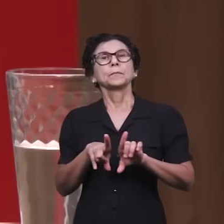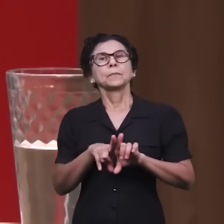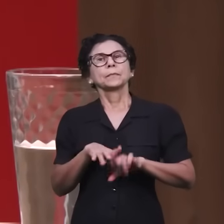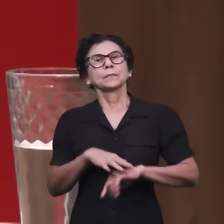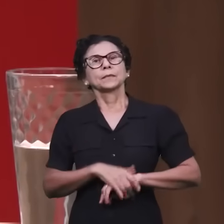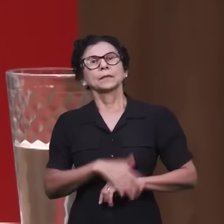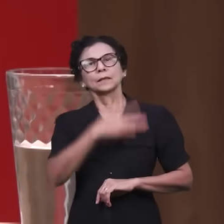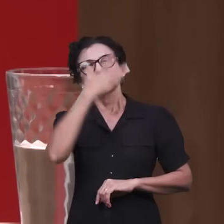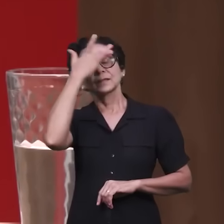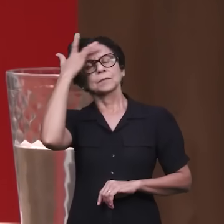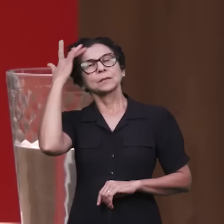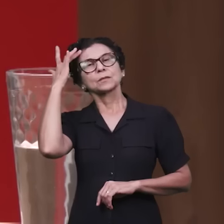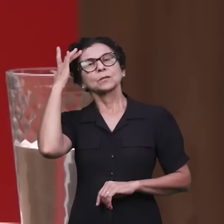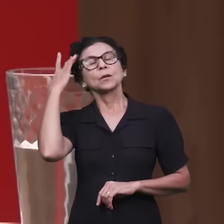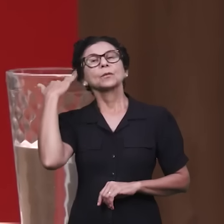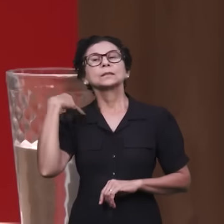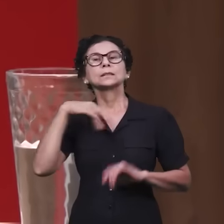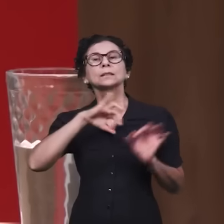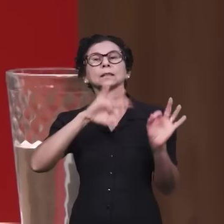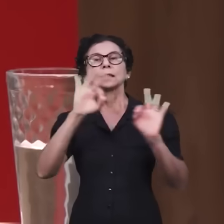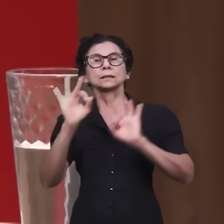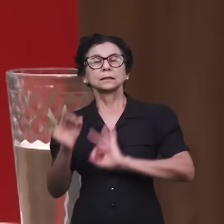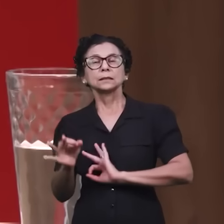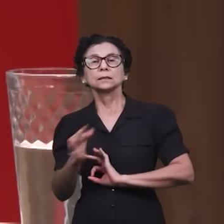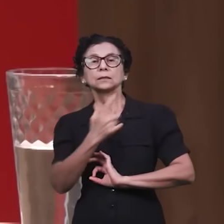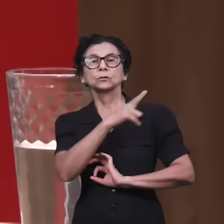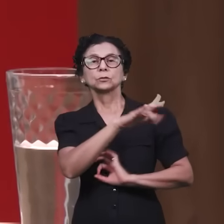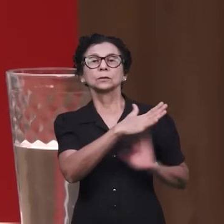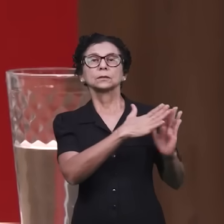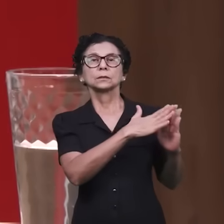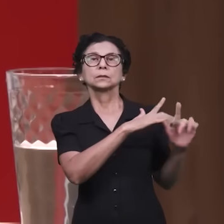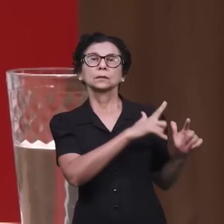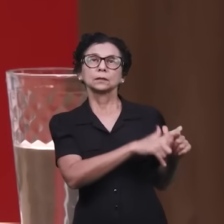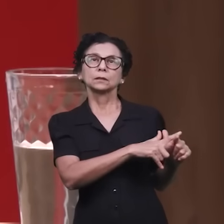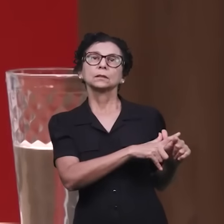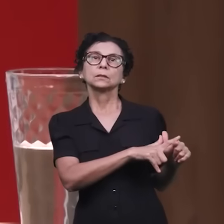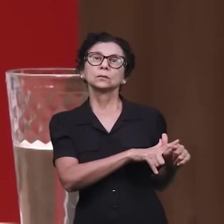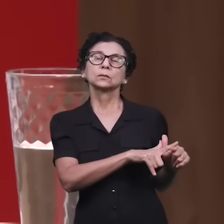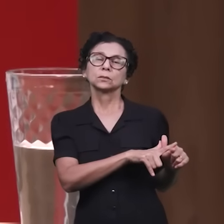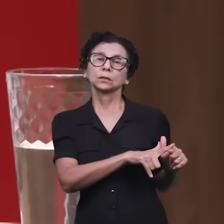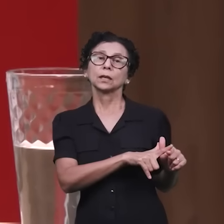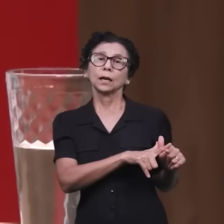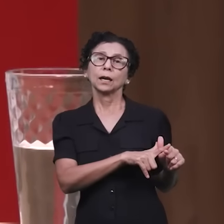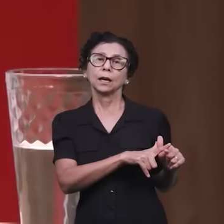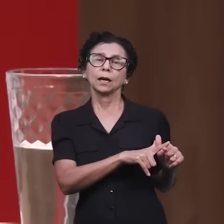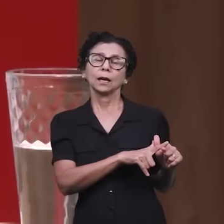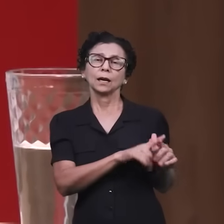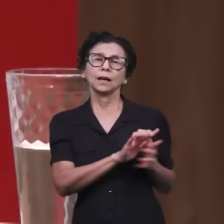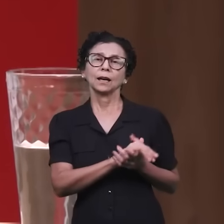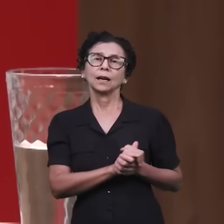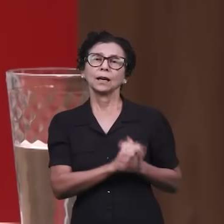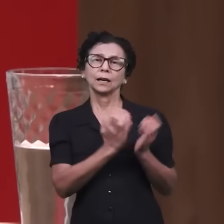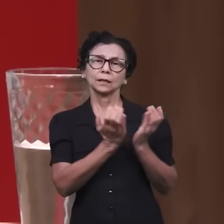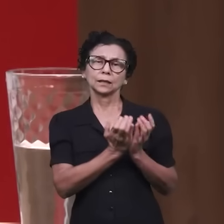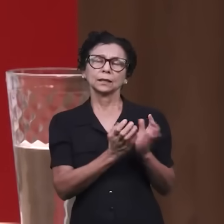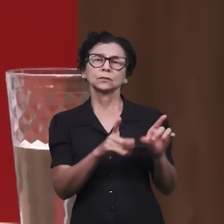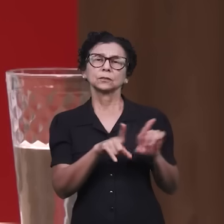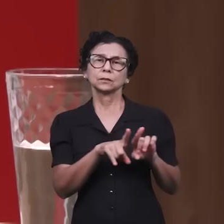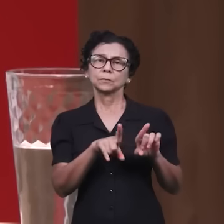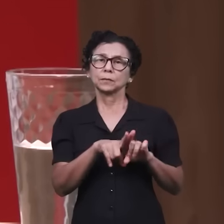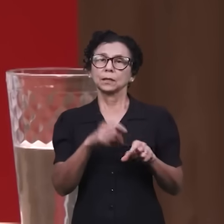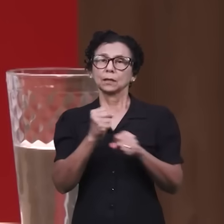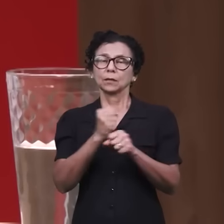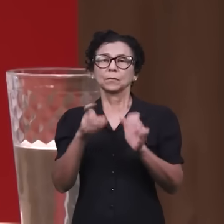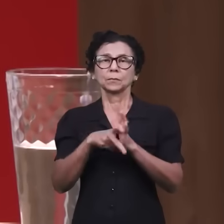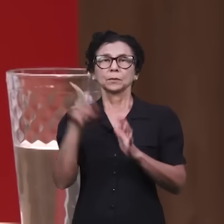irmãos nossos que assistem. Tem vários irmãos nossos de outras igrejas, que nos acompanham. Pentecostais que nos acompanham. A você